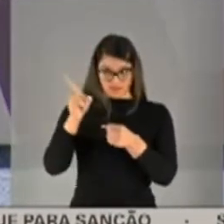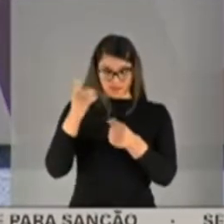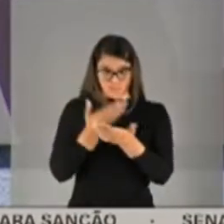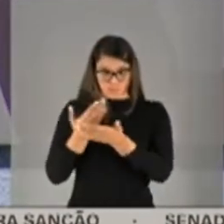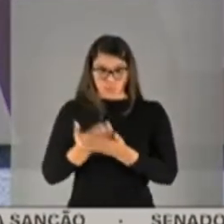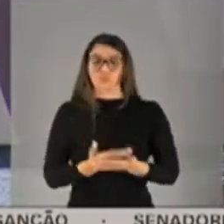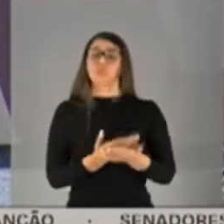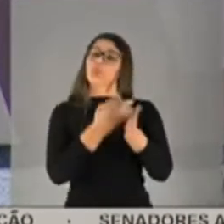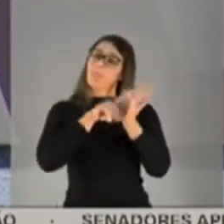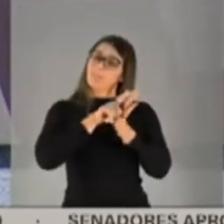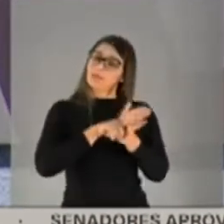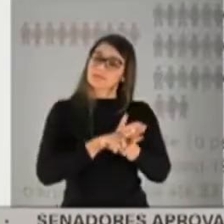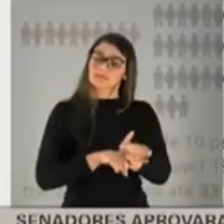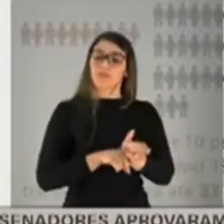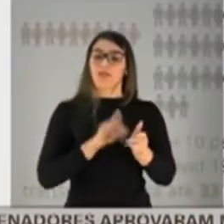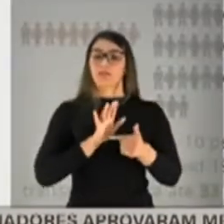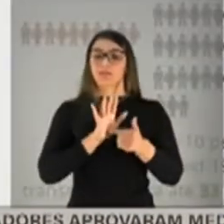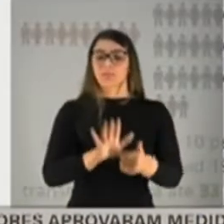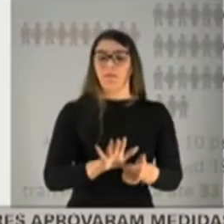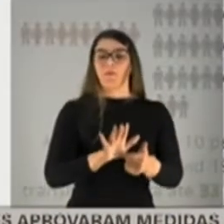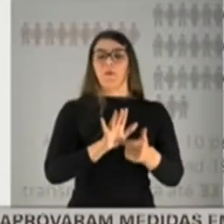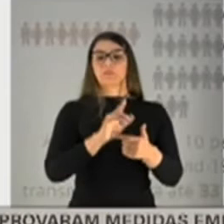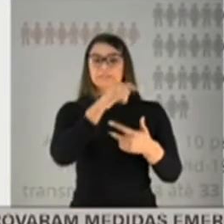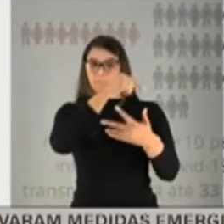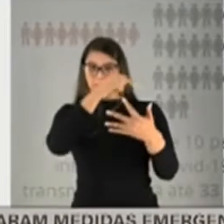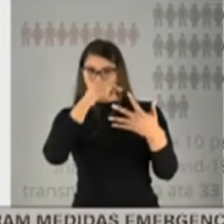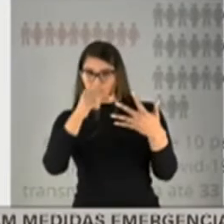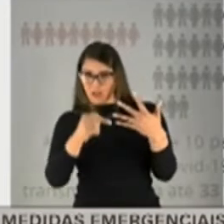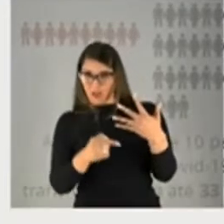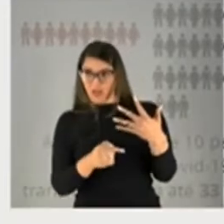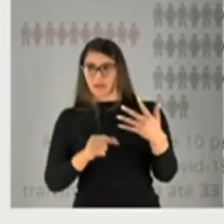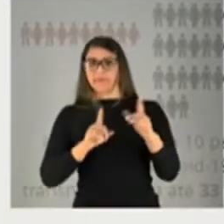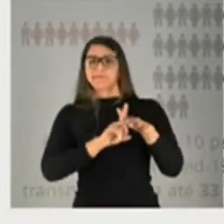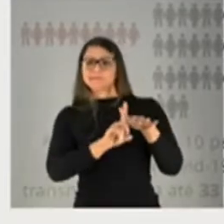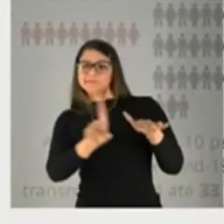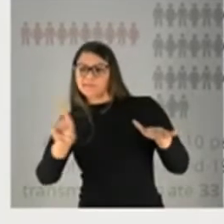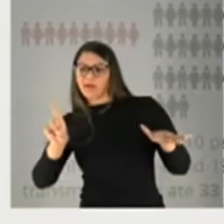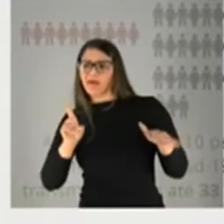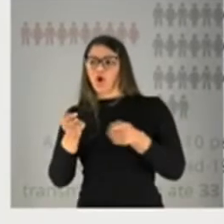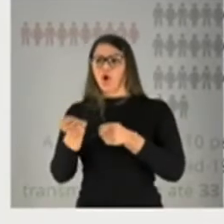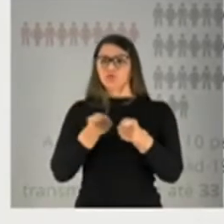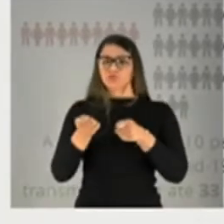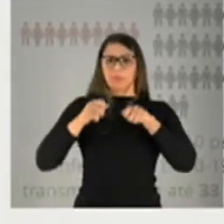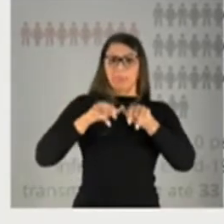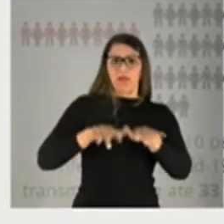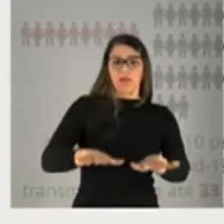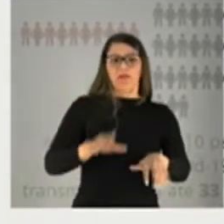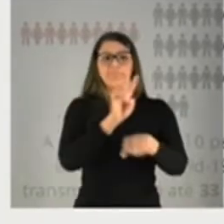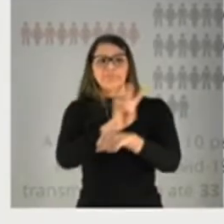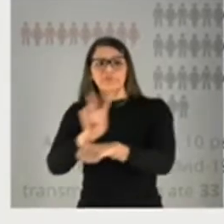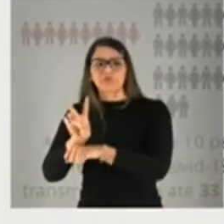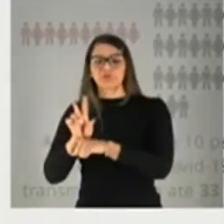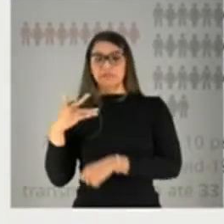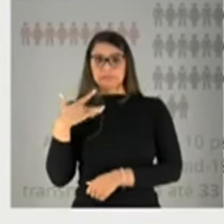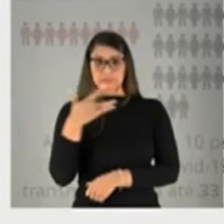que eu citei, que apontam que se as medidas eficientes de distanciamento social e controle da transmissão, vigilância